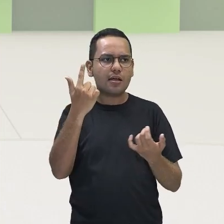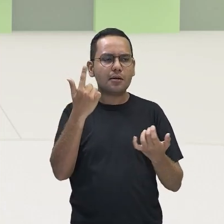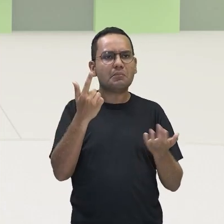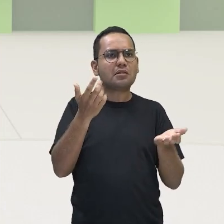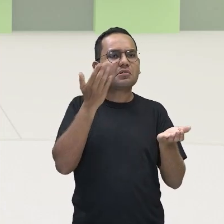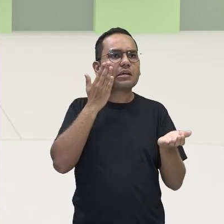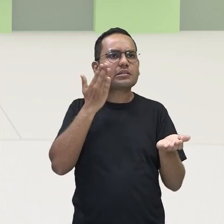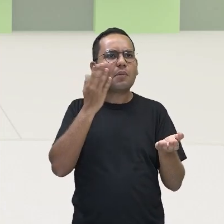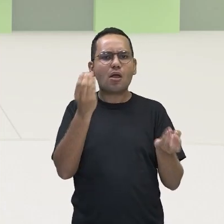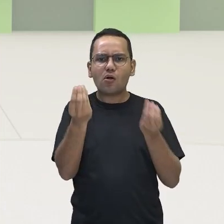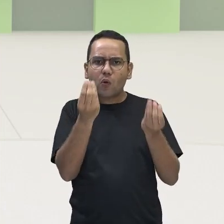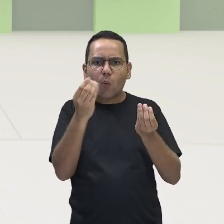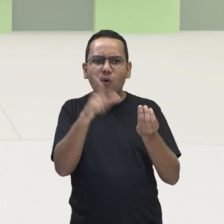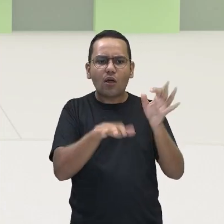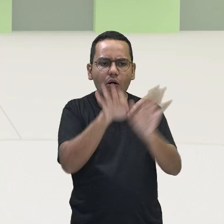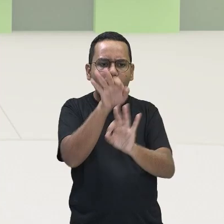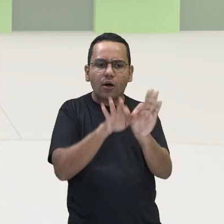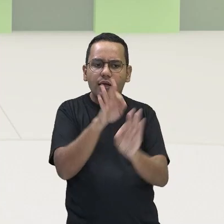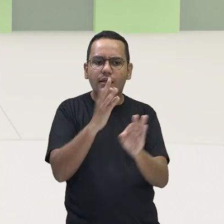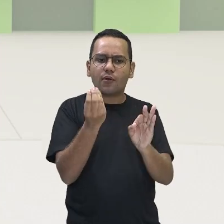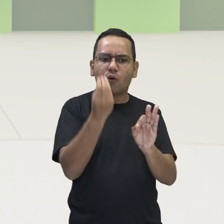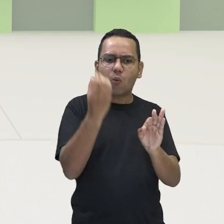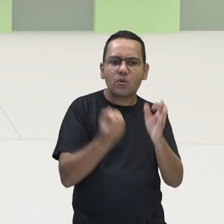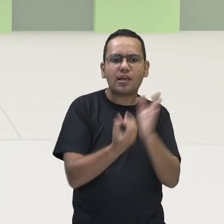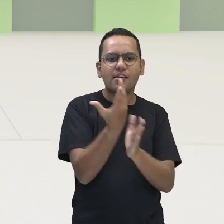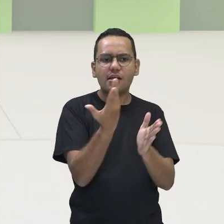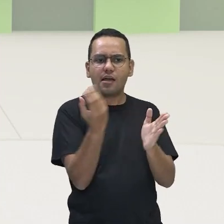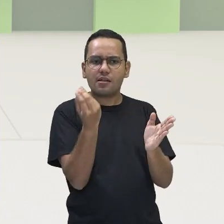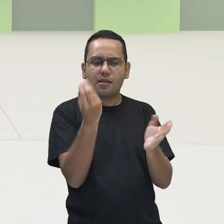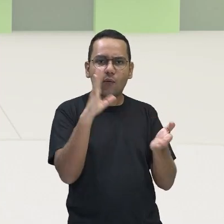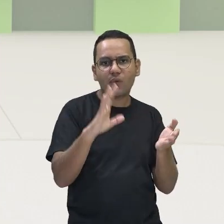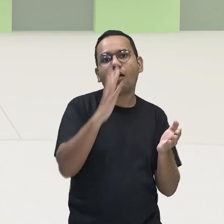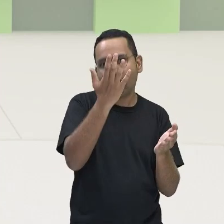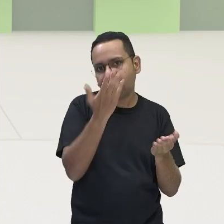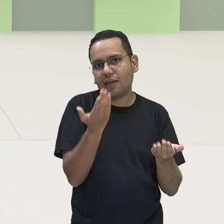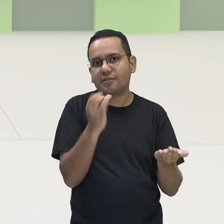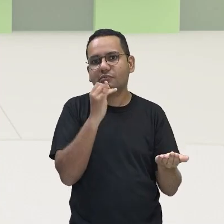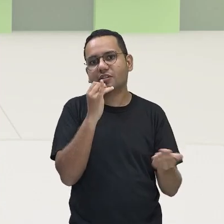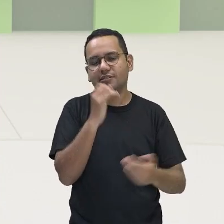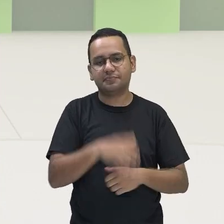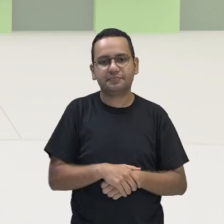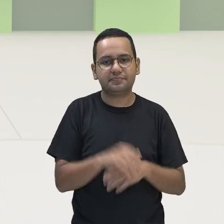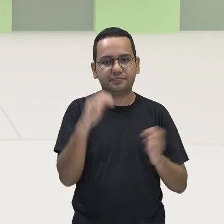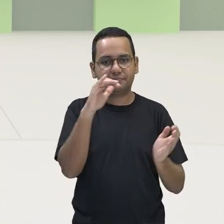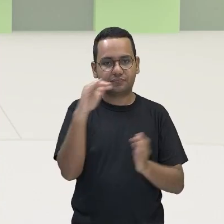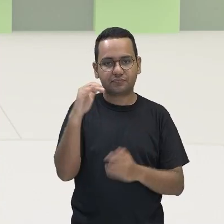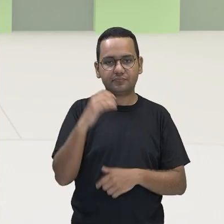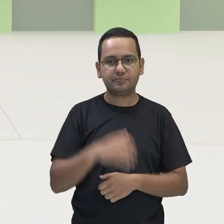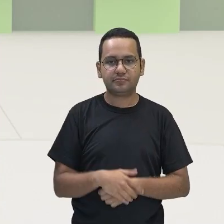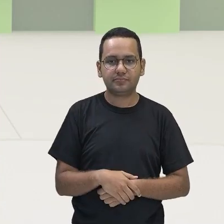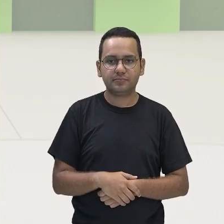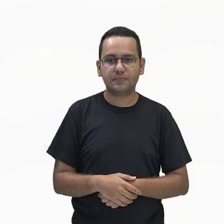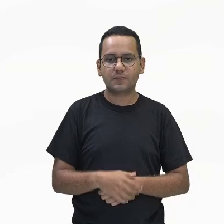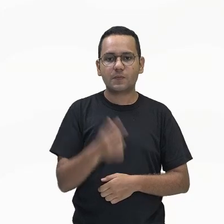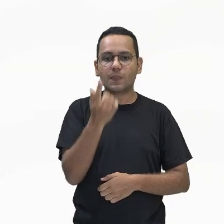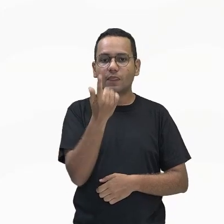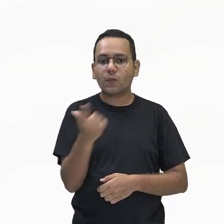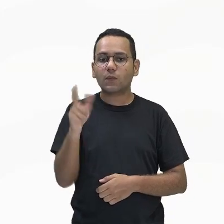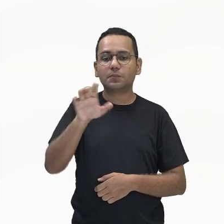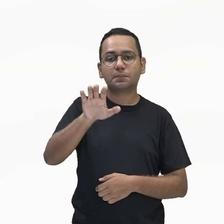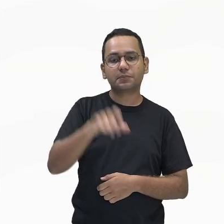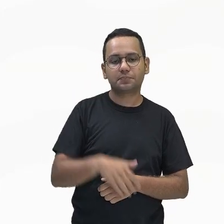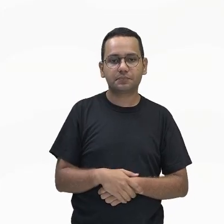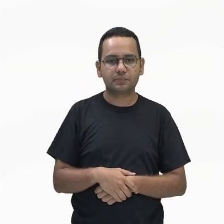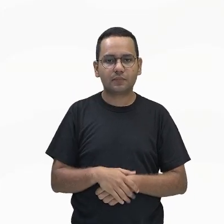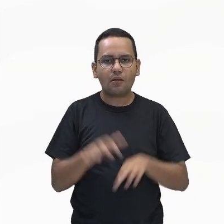saber como é que isso vai acontecer, tá? Vamos ver aí o próximo, que é a formulação